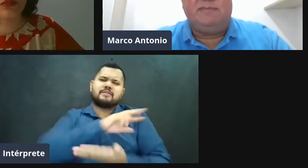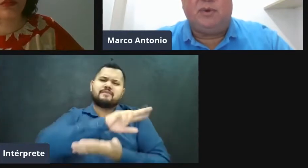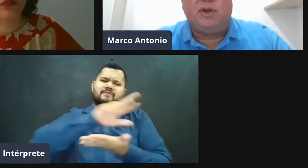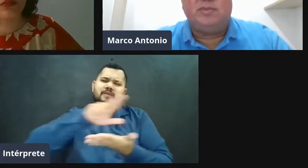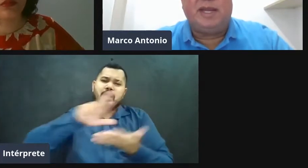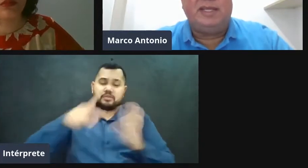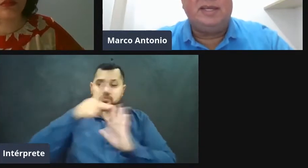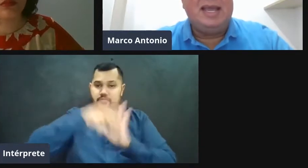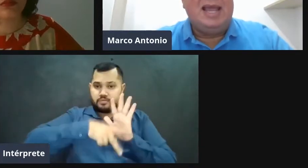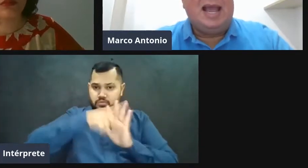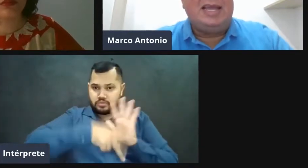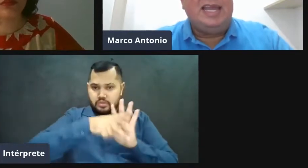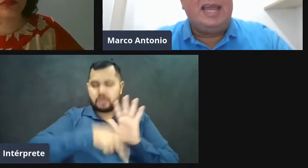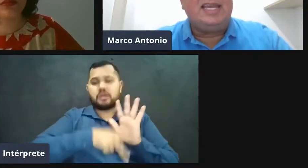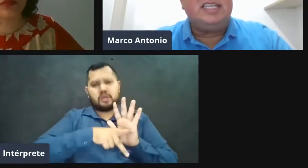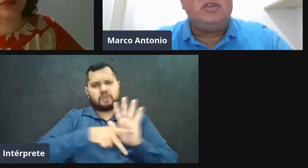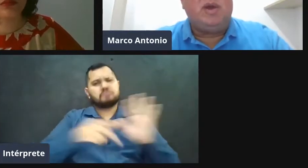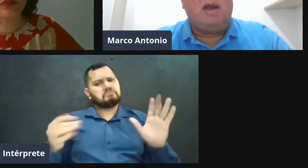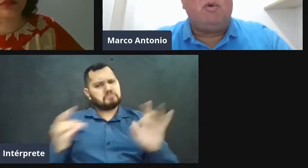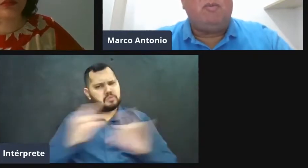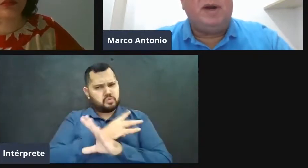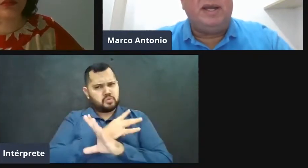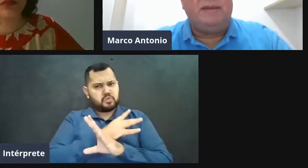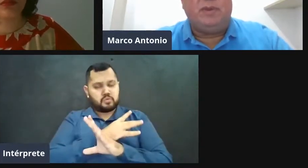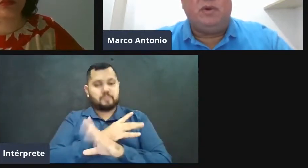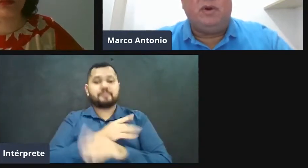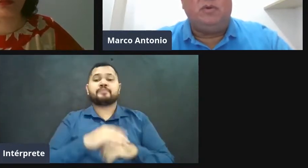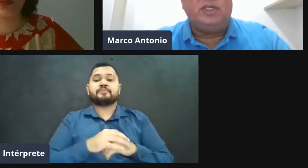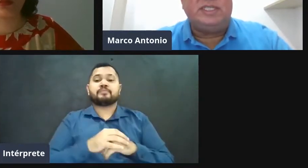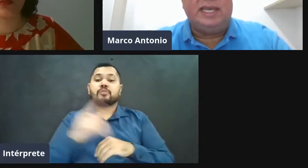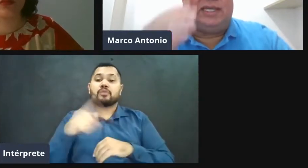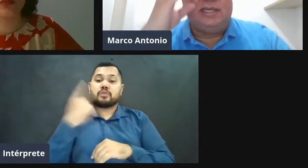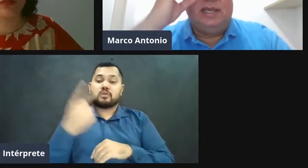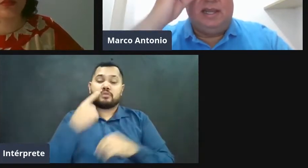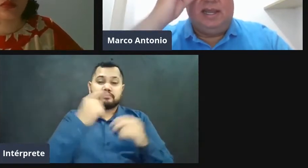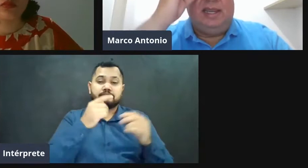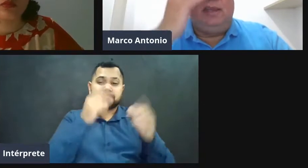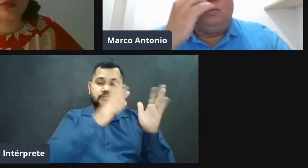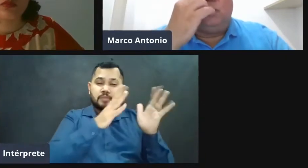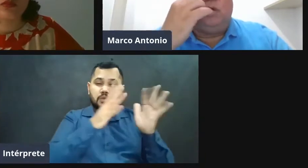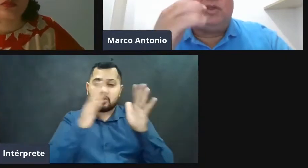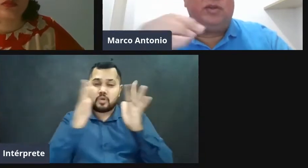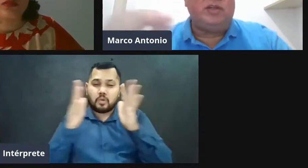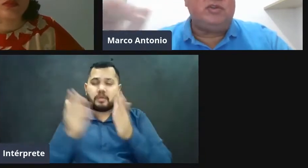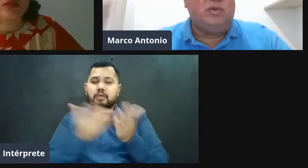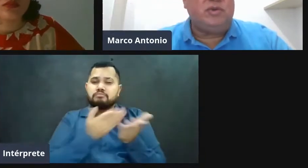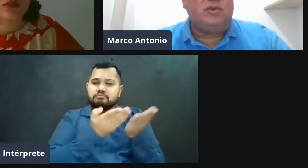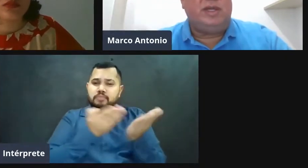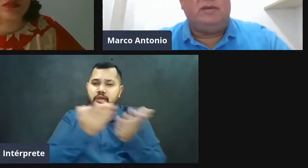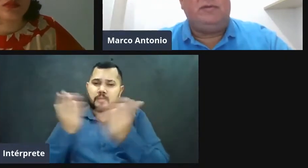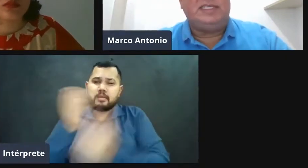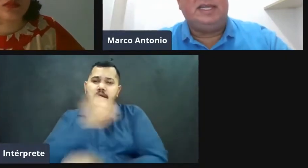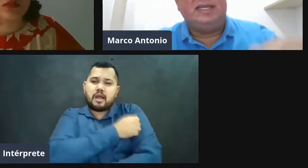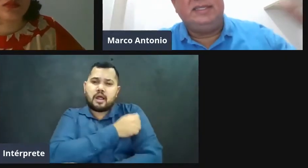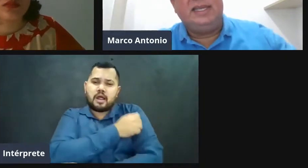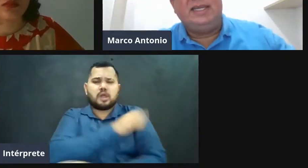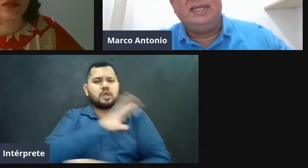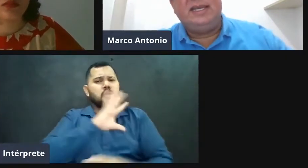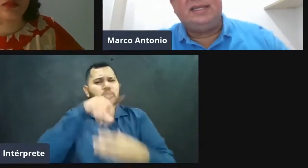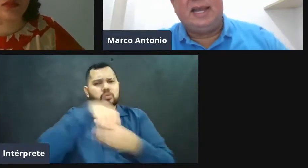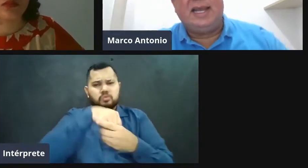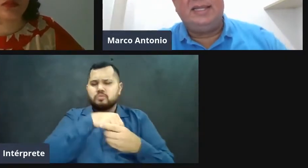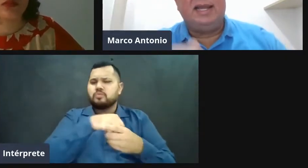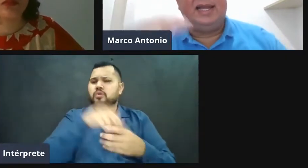já prontos para isso. A ideia é que a gente acompanhe o discente em todo o seu transcurso da